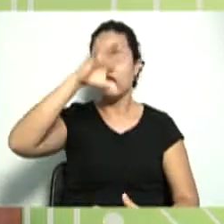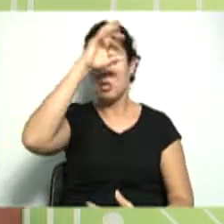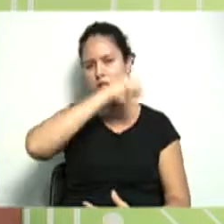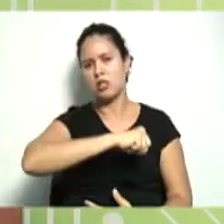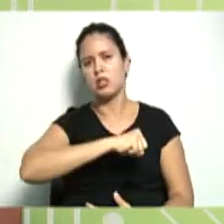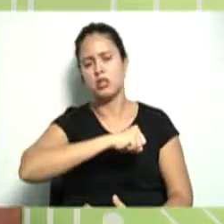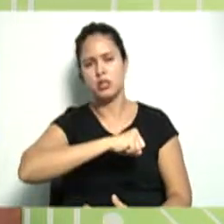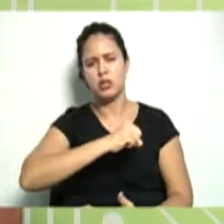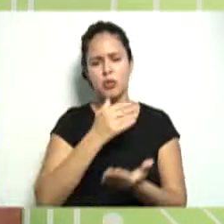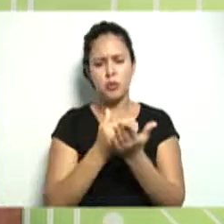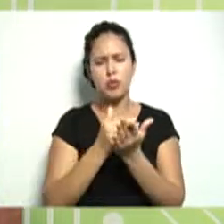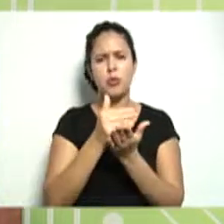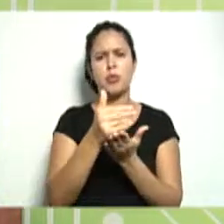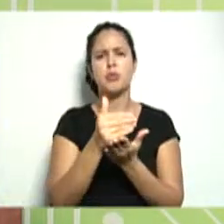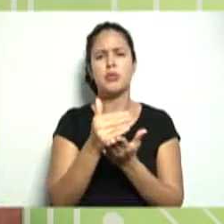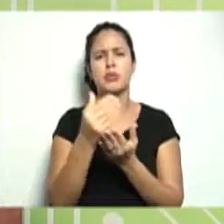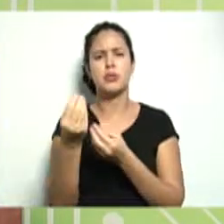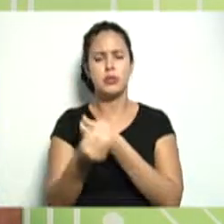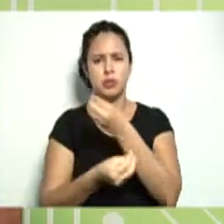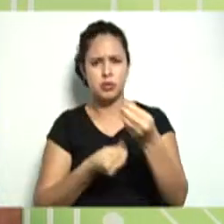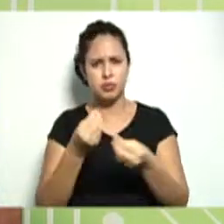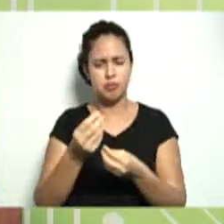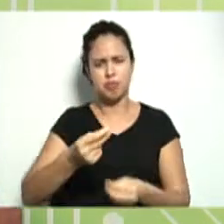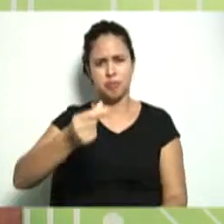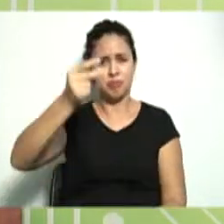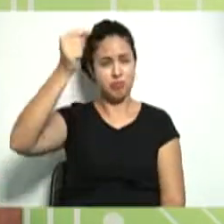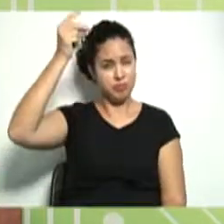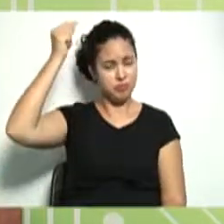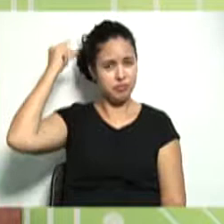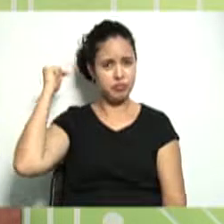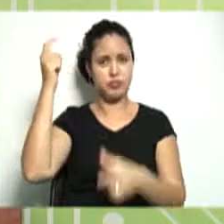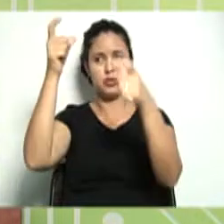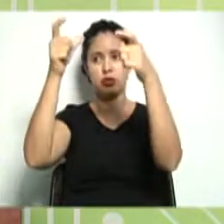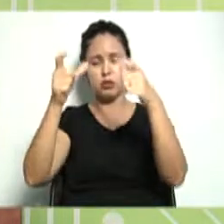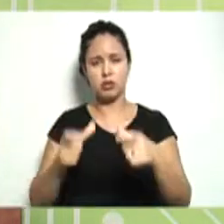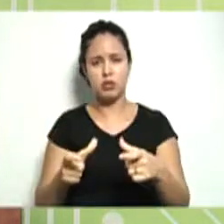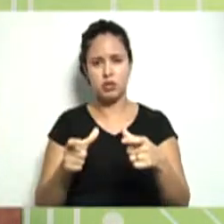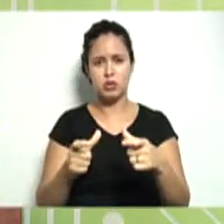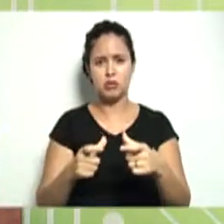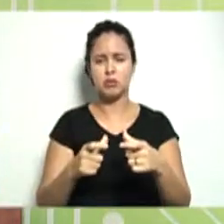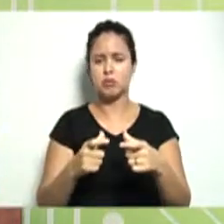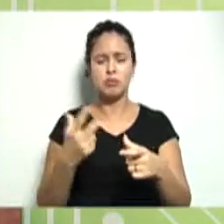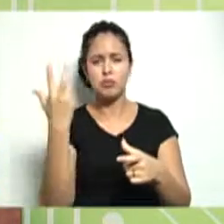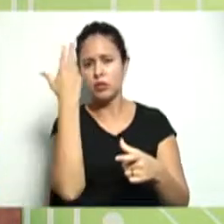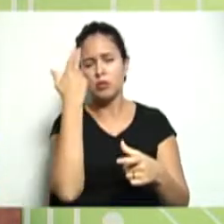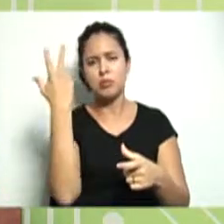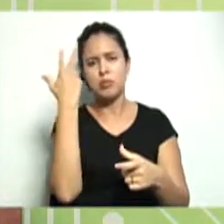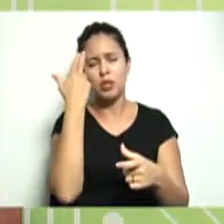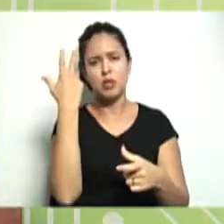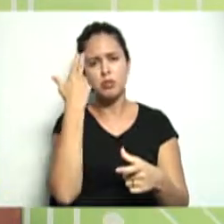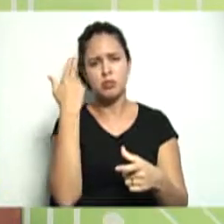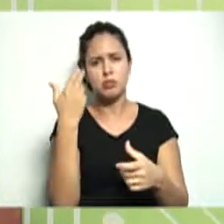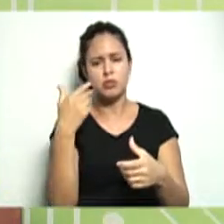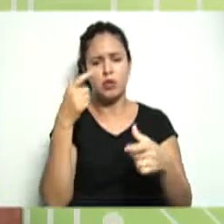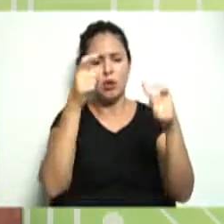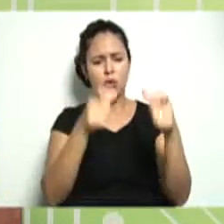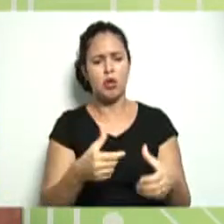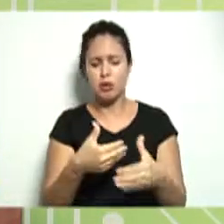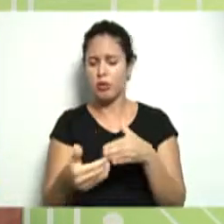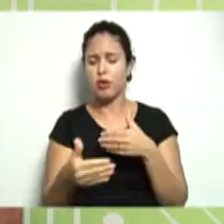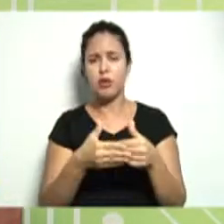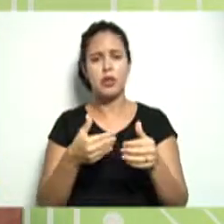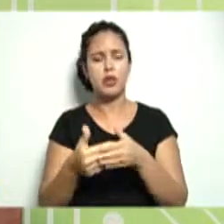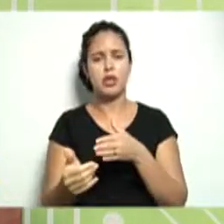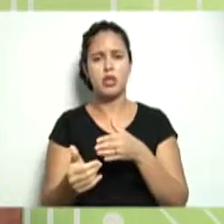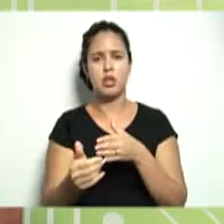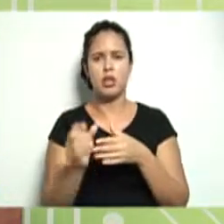deu num ambiente natural, num ambiente qualquer, e não se deu necessariamente